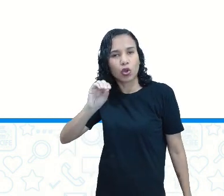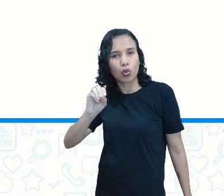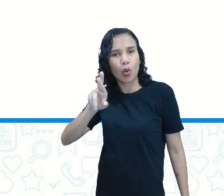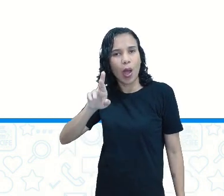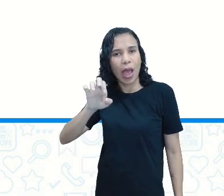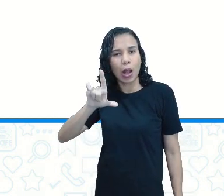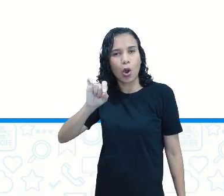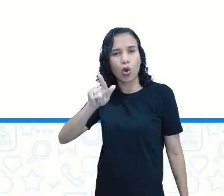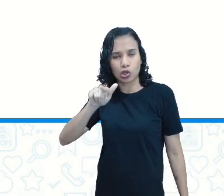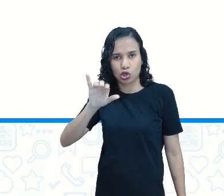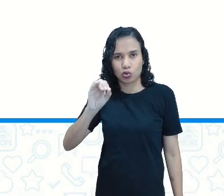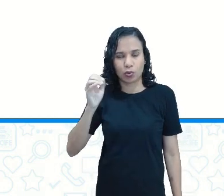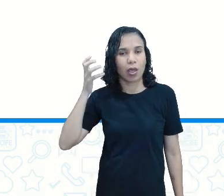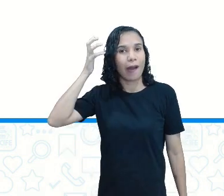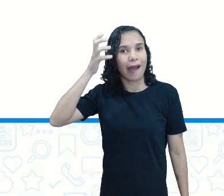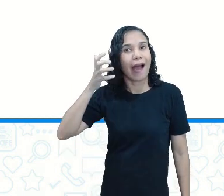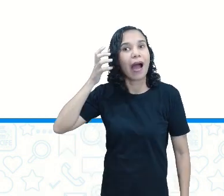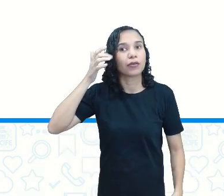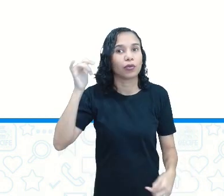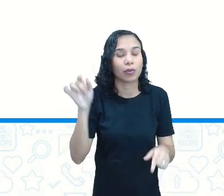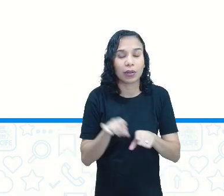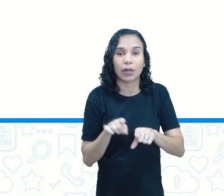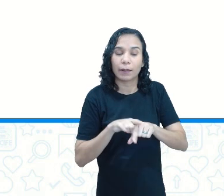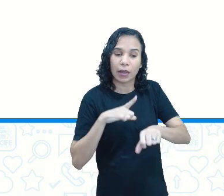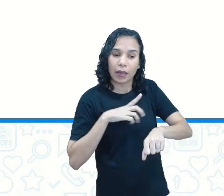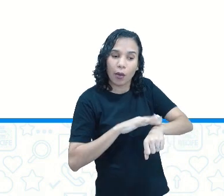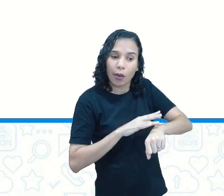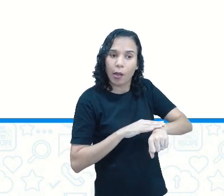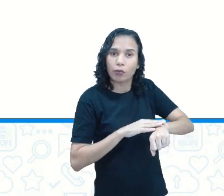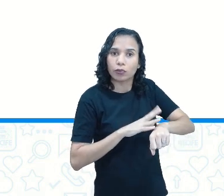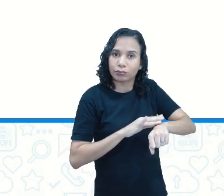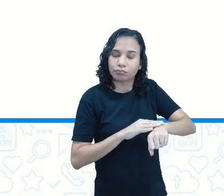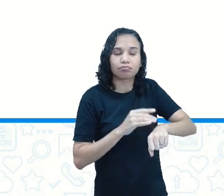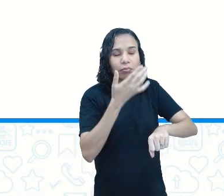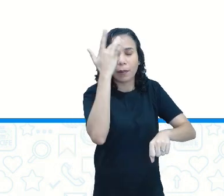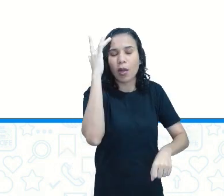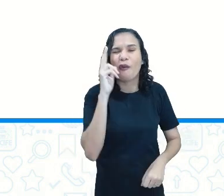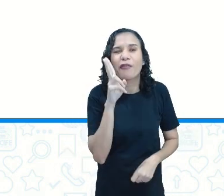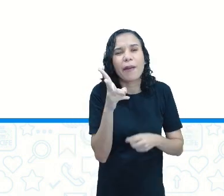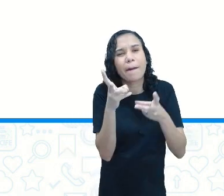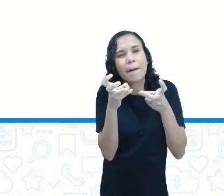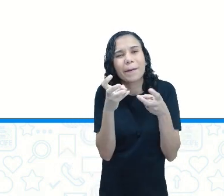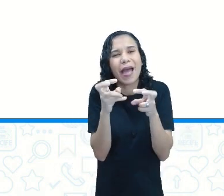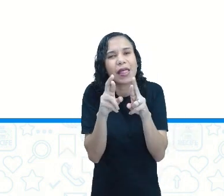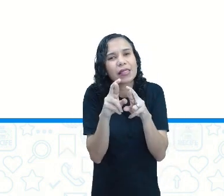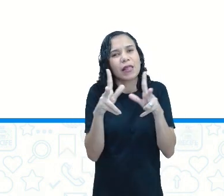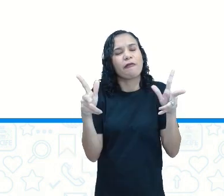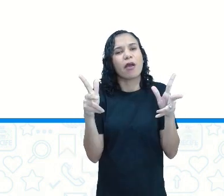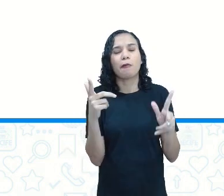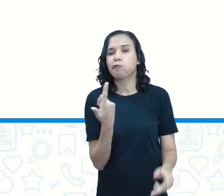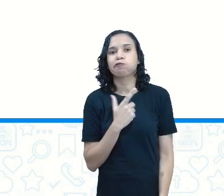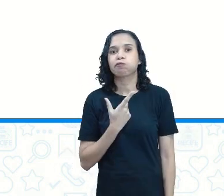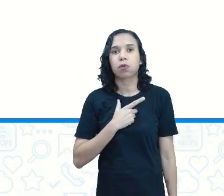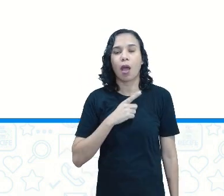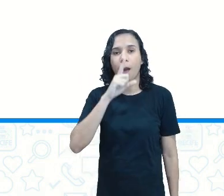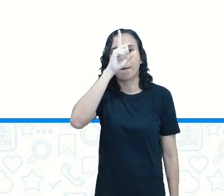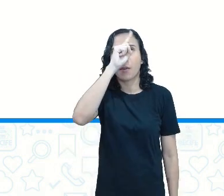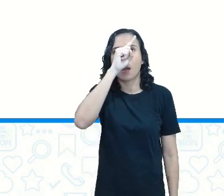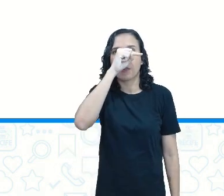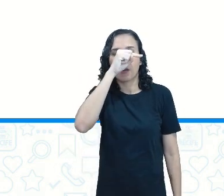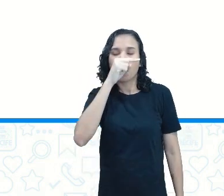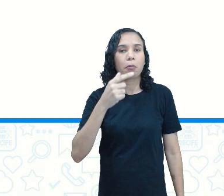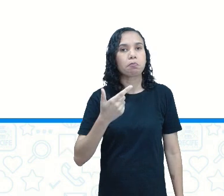rádio relógio existe um relógio digital, né? Observe que é diferente do analógico, ele não tem os